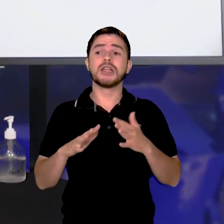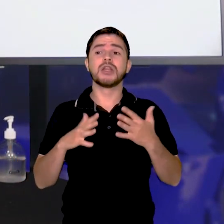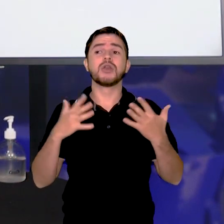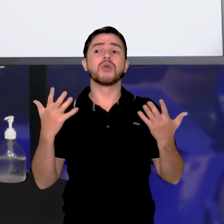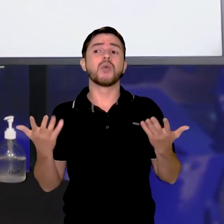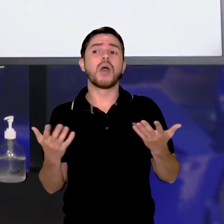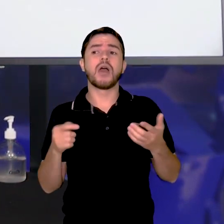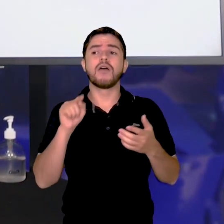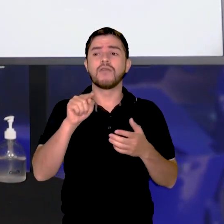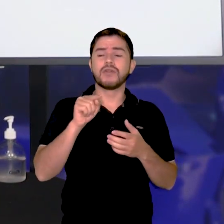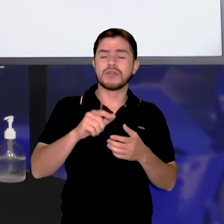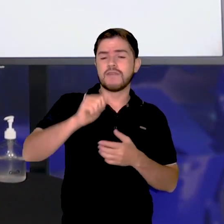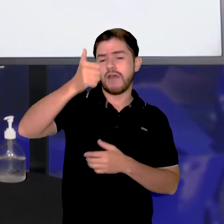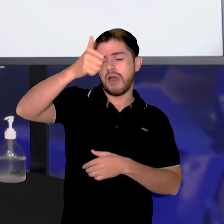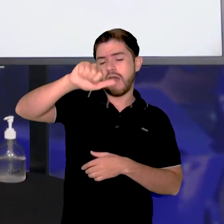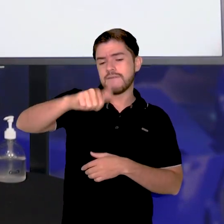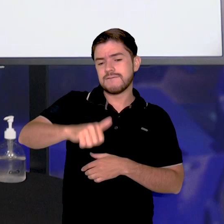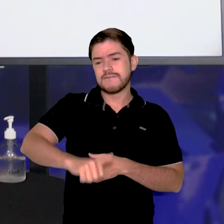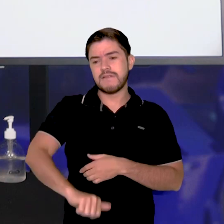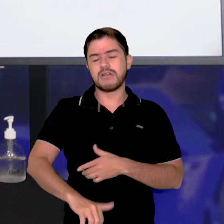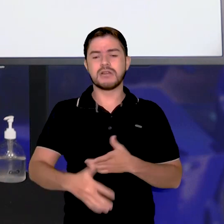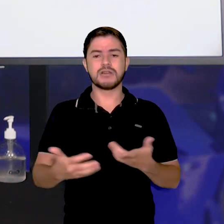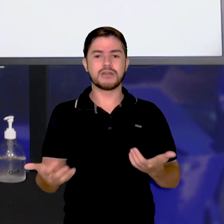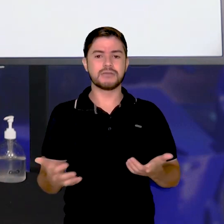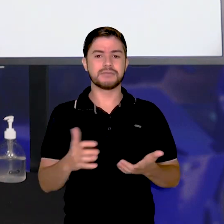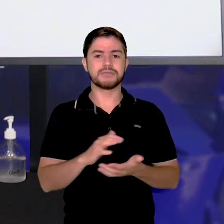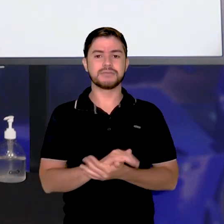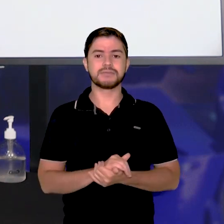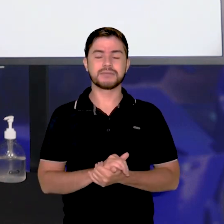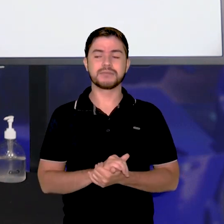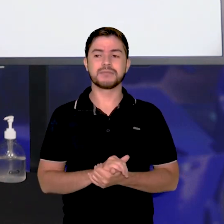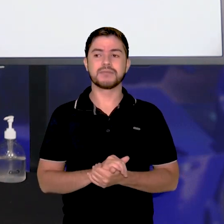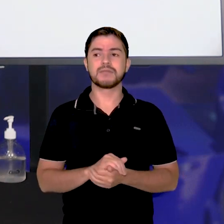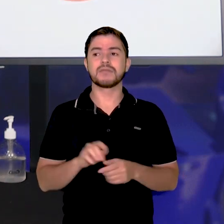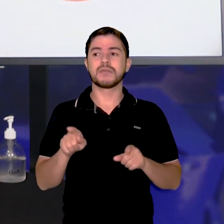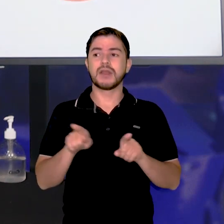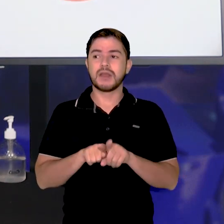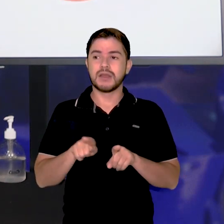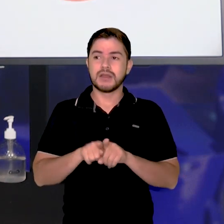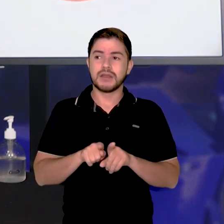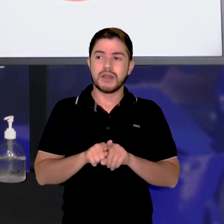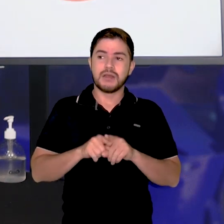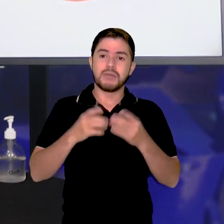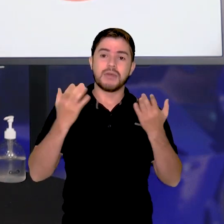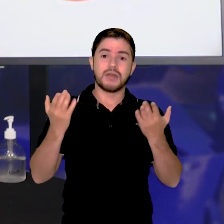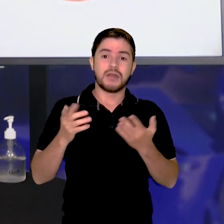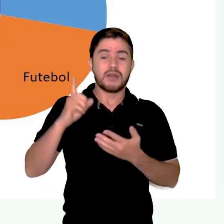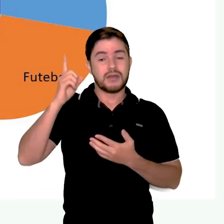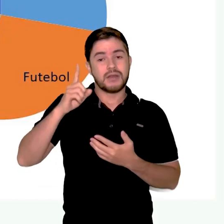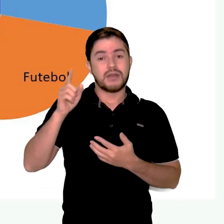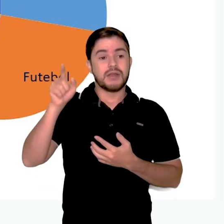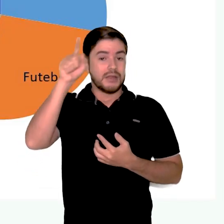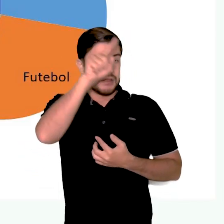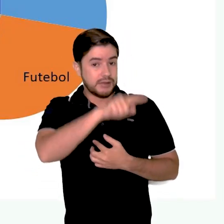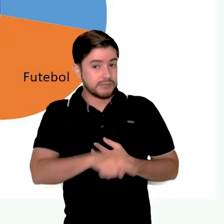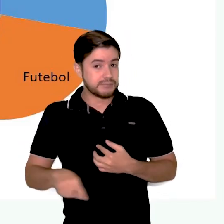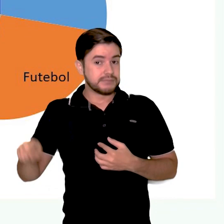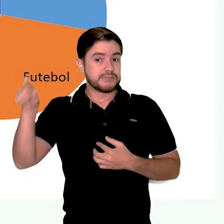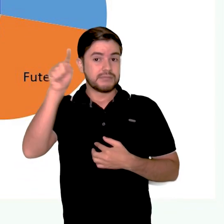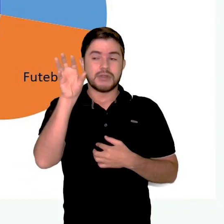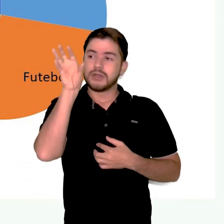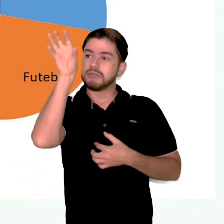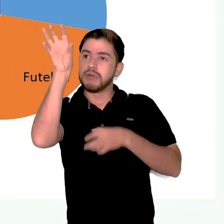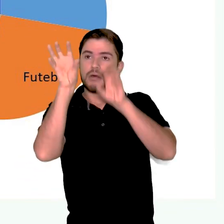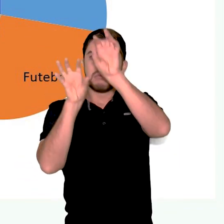de como você vai querer analisar esses dados, tá bom? Da sua pesquisa. O terceiro tipo de gráfico é o gráfico de setores, tá certo, pessoal? Por